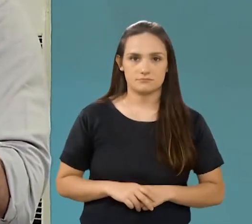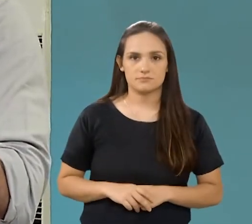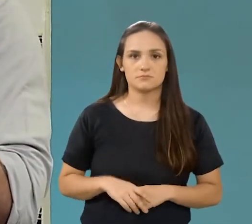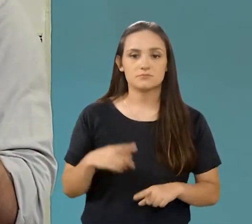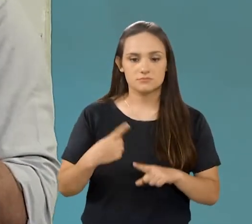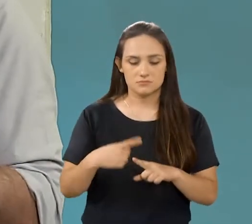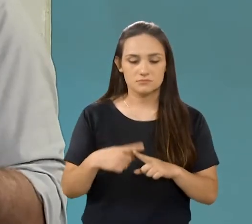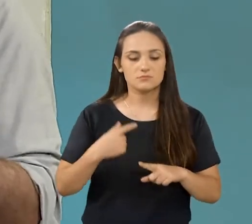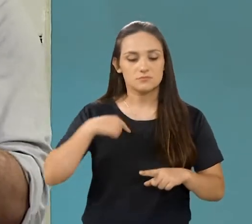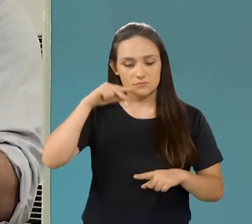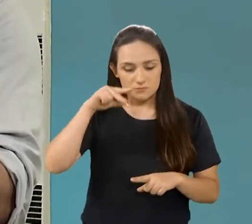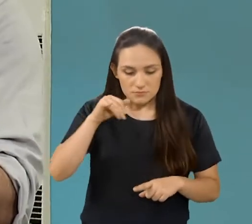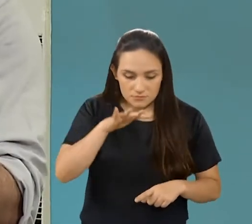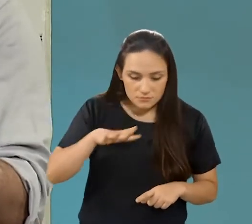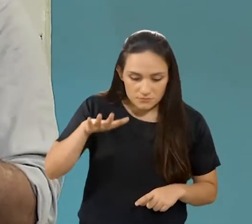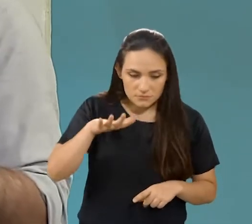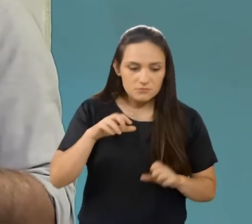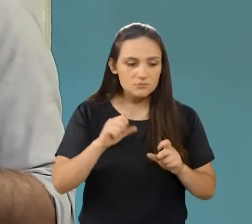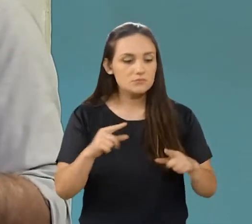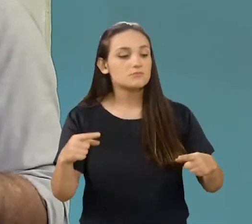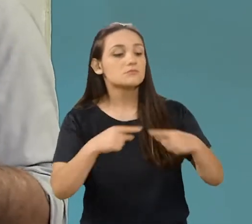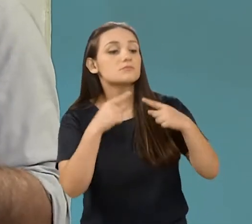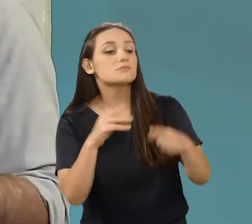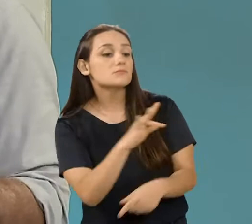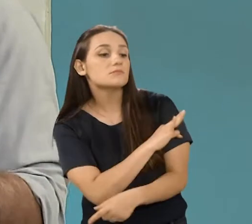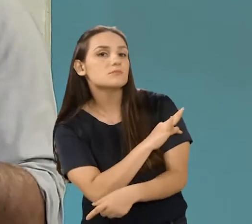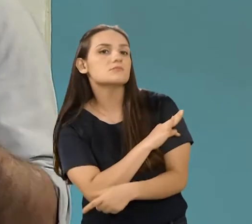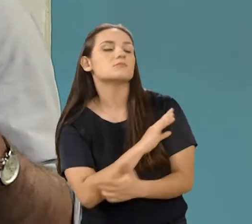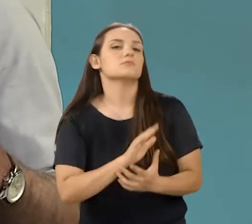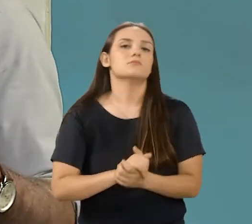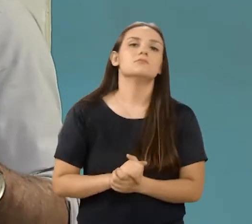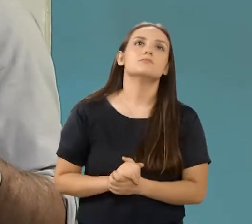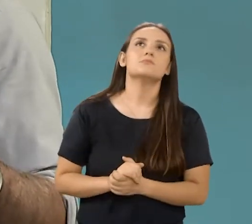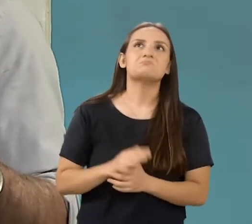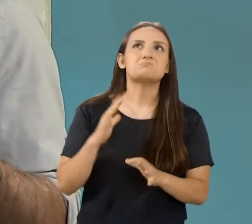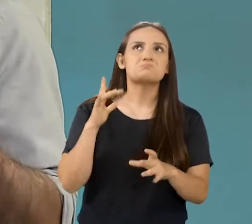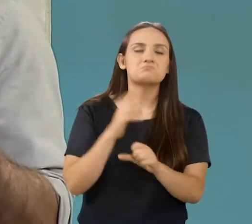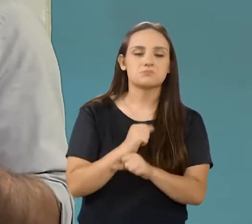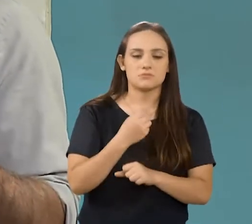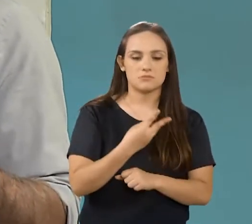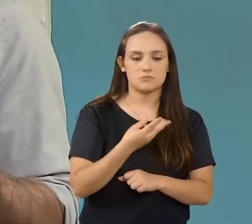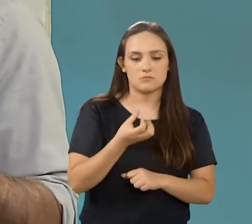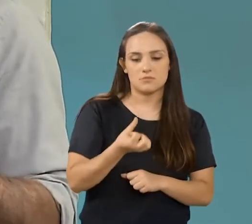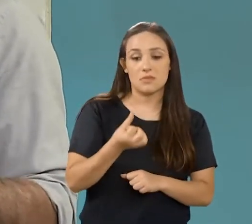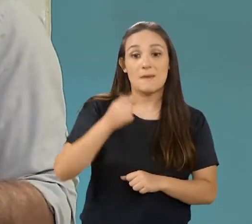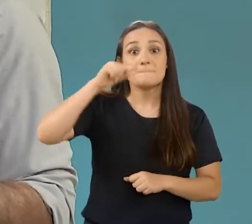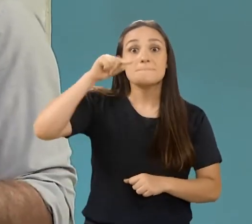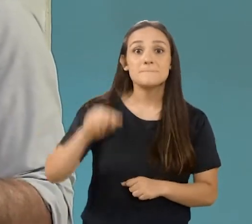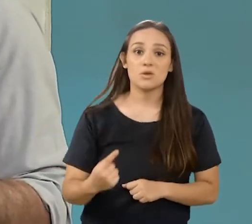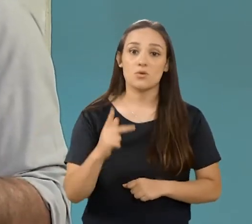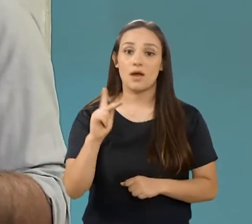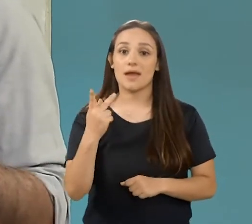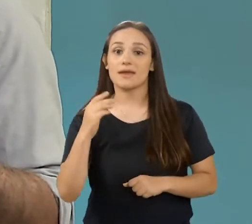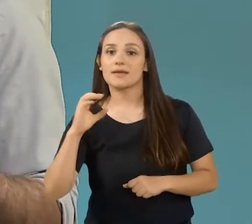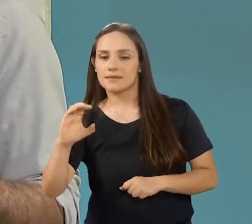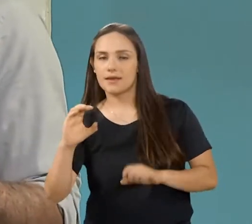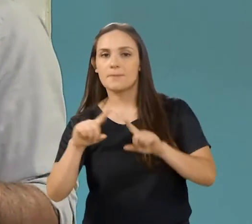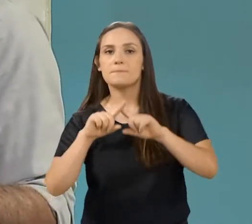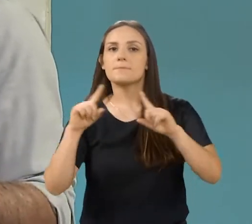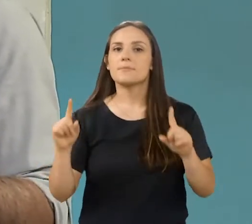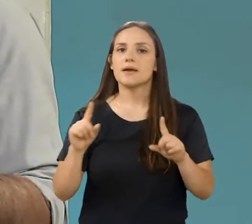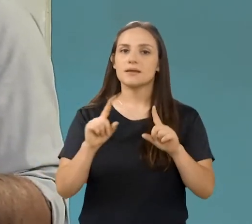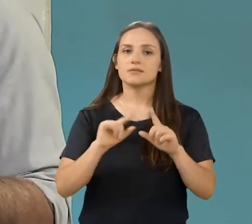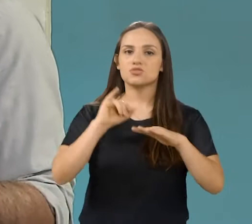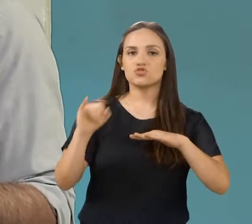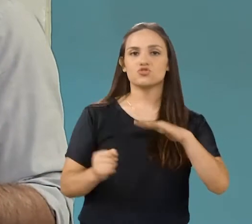por imagem, né? Nós apuramos no primeiro momento agora 36 mil hectares, mas que foi voltado para a operação. Mas o INPE tem dados, como